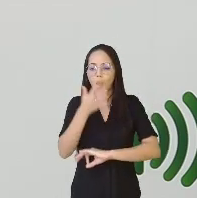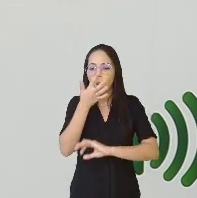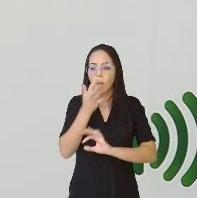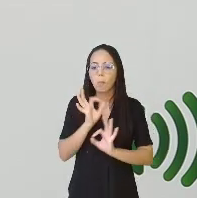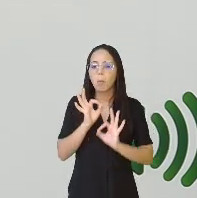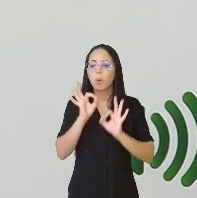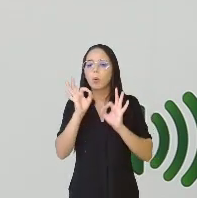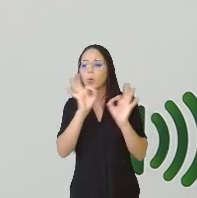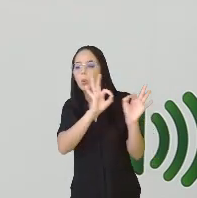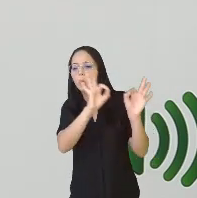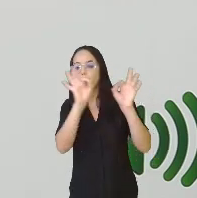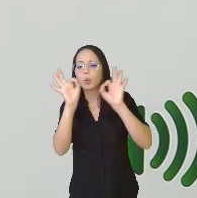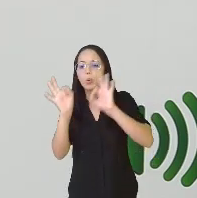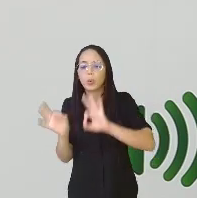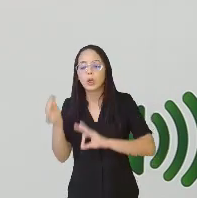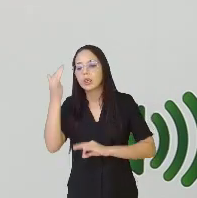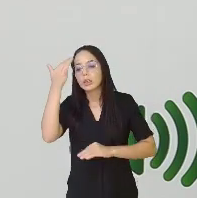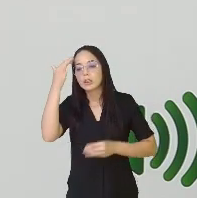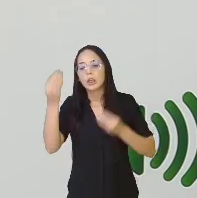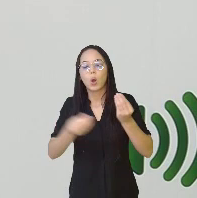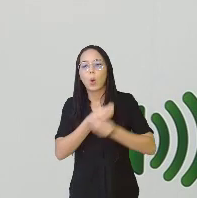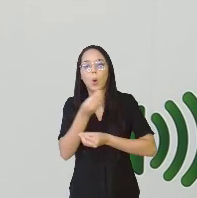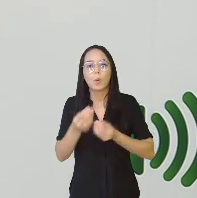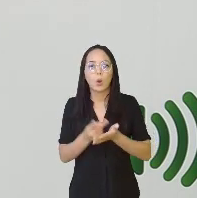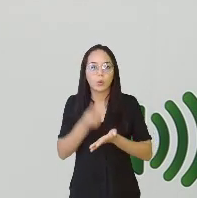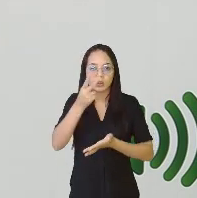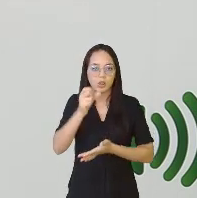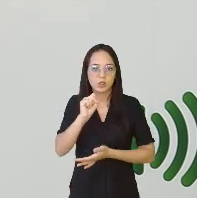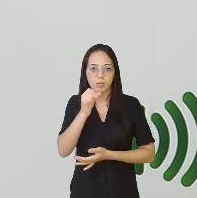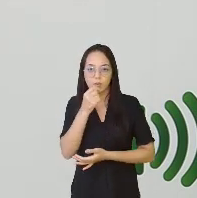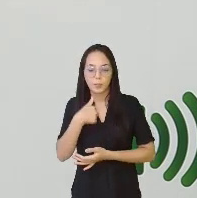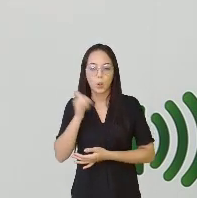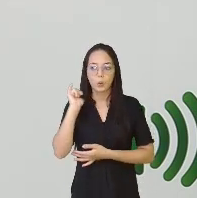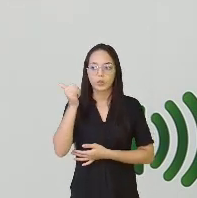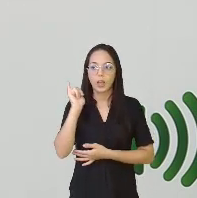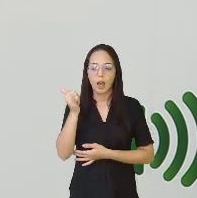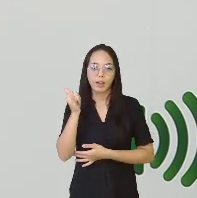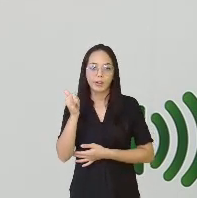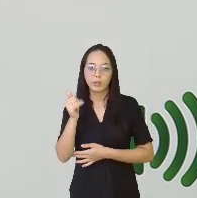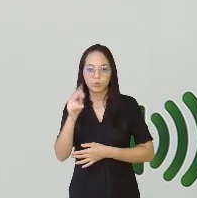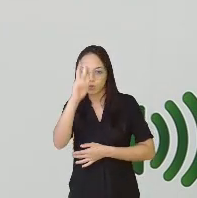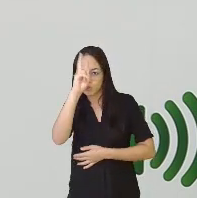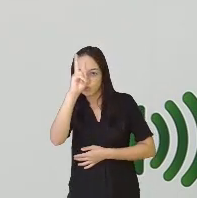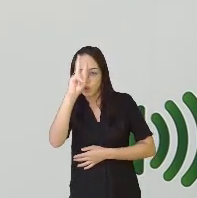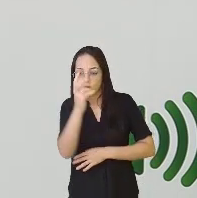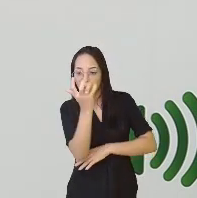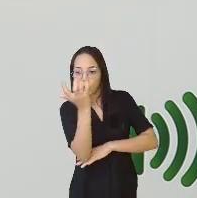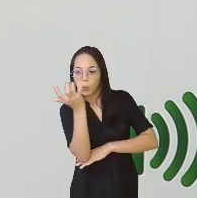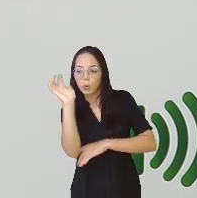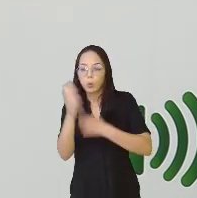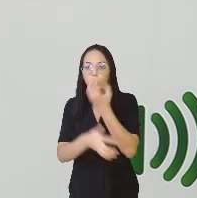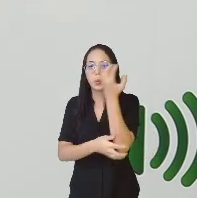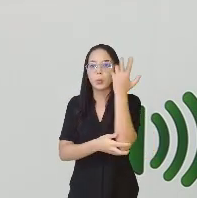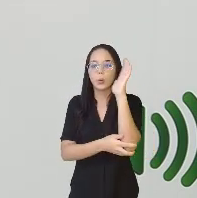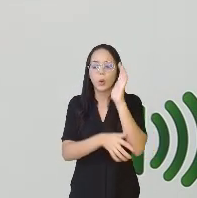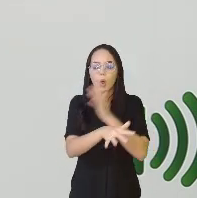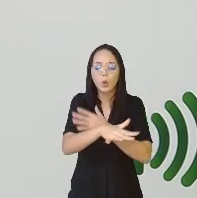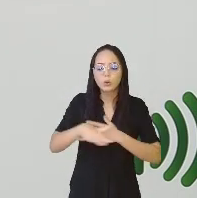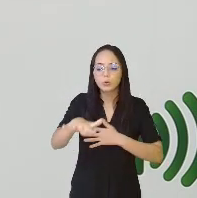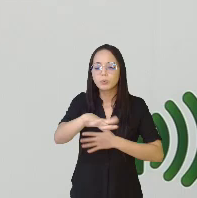entenda onde ela se passou. Por exemplo, se eu estou contando a história que se passa numa floresta, o que vai ter no espaço